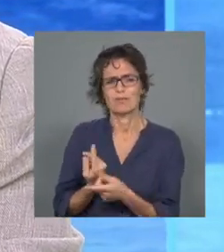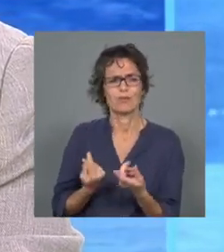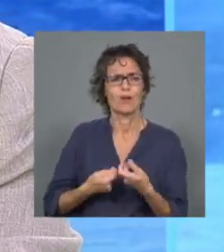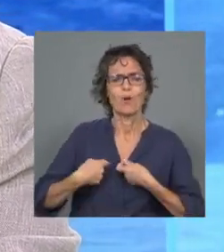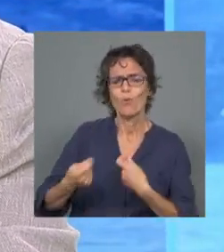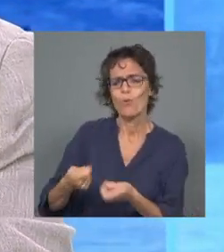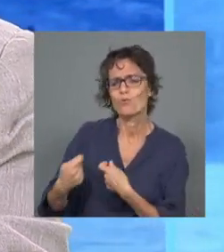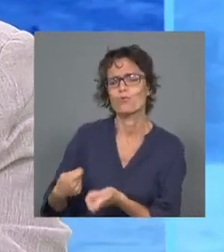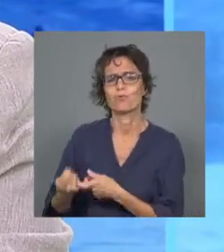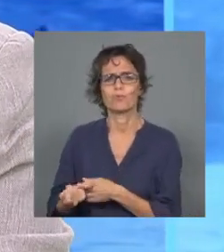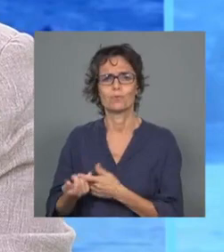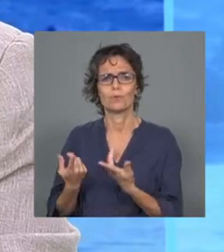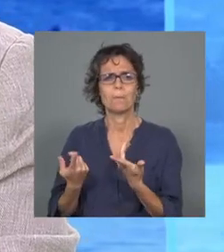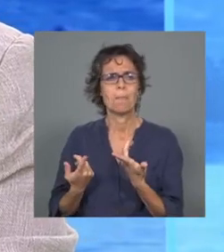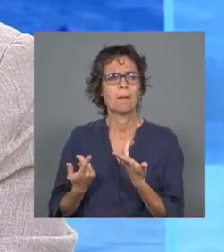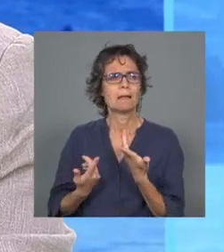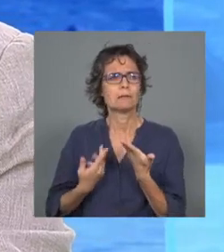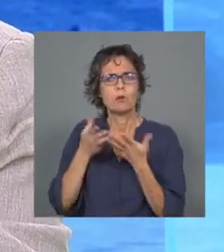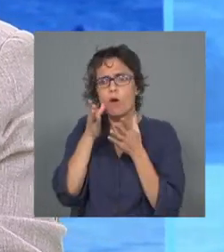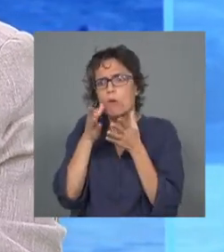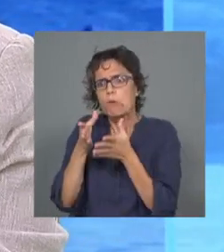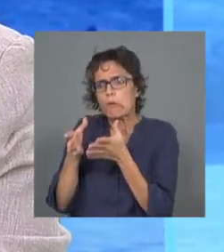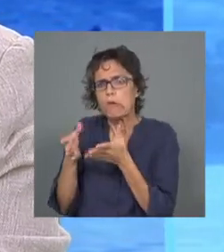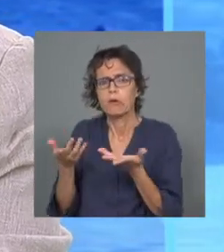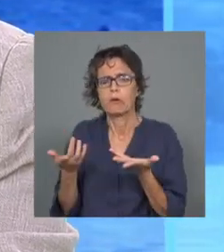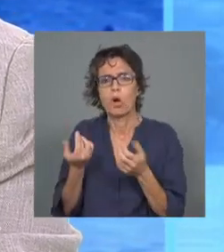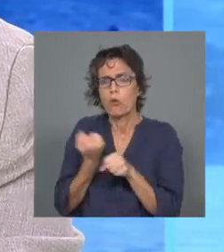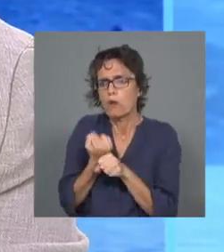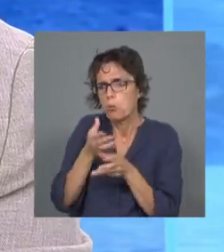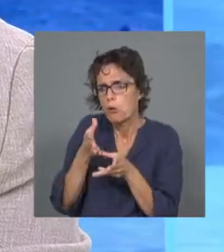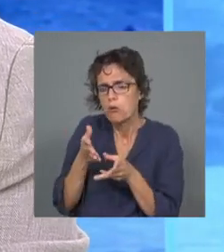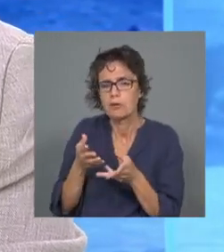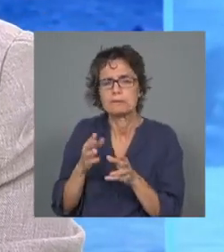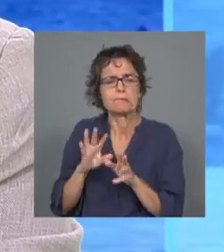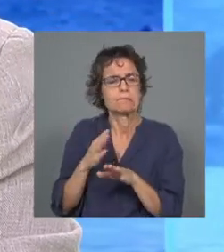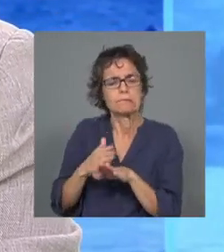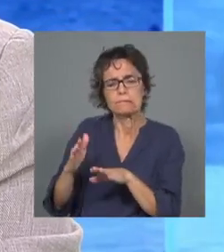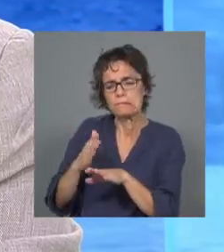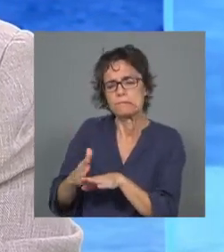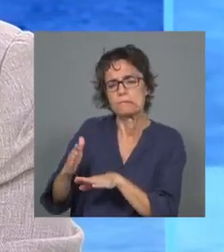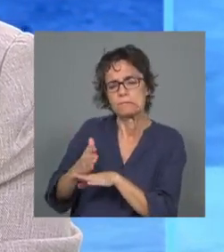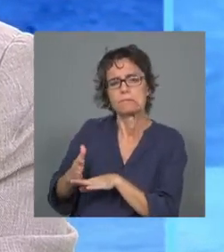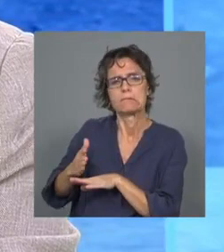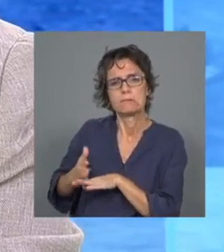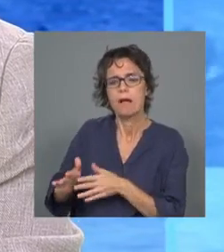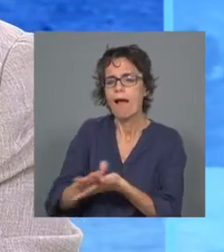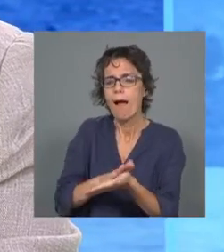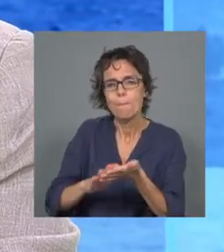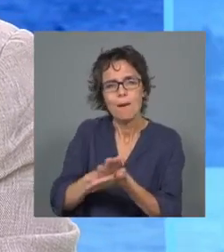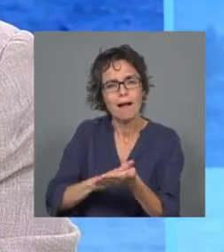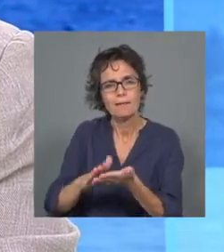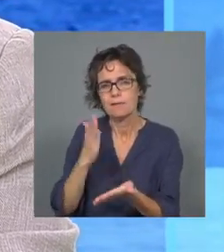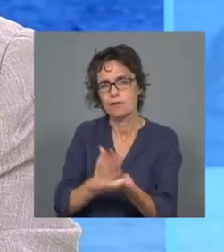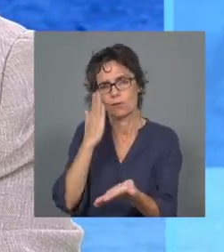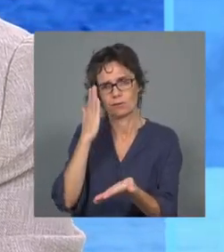de preocupação com a produção, que é um excesso de centralidade do trabalho, e recentrarmos no que é verdadeiramente importante. E esse